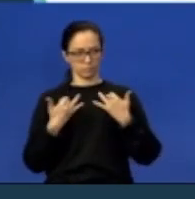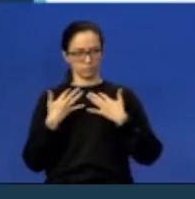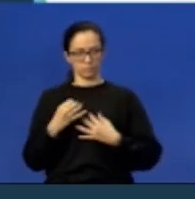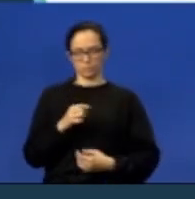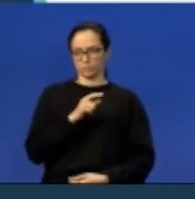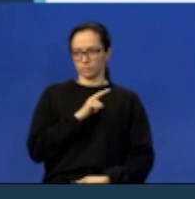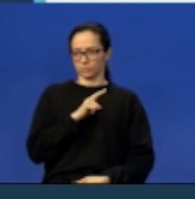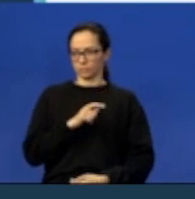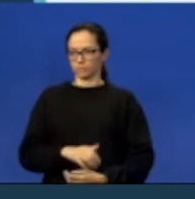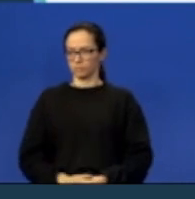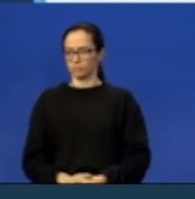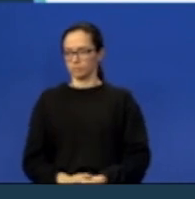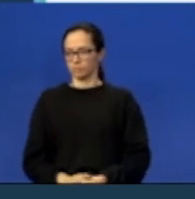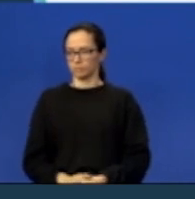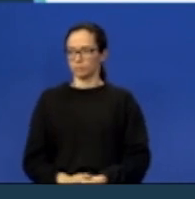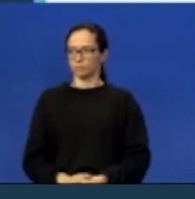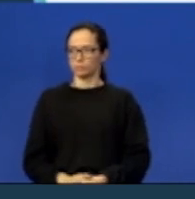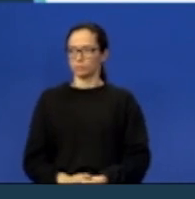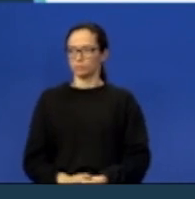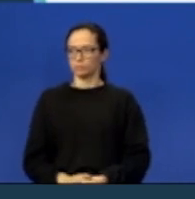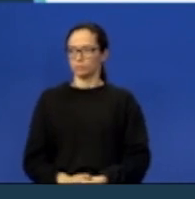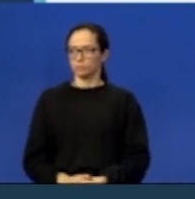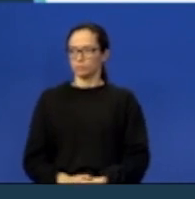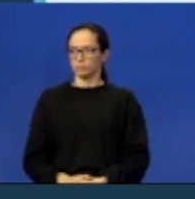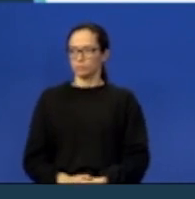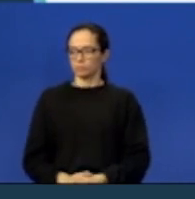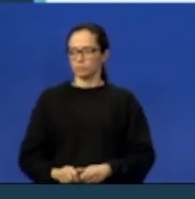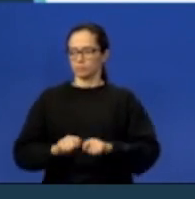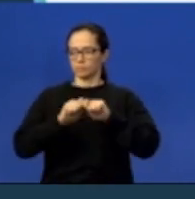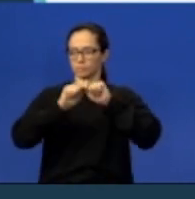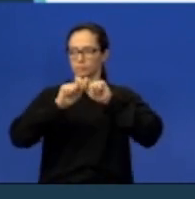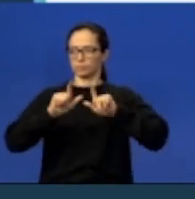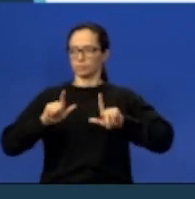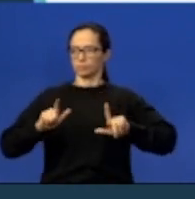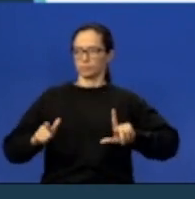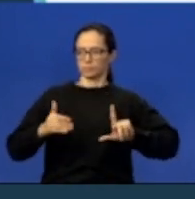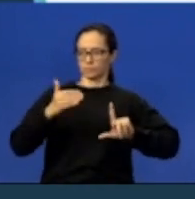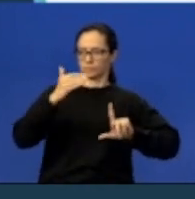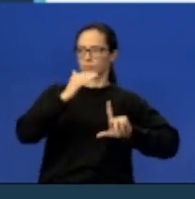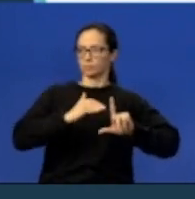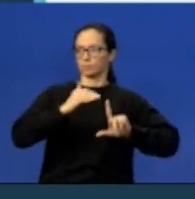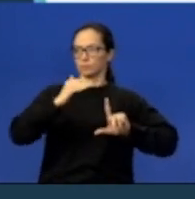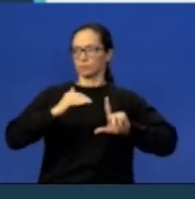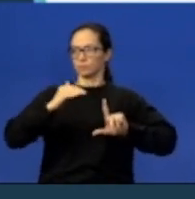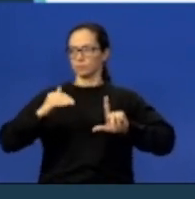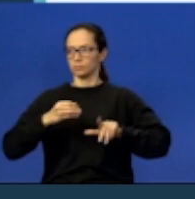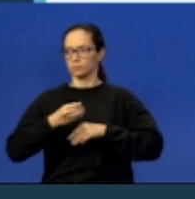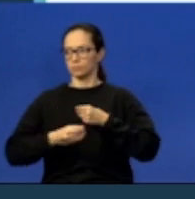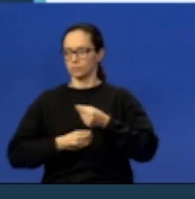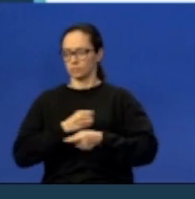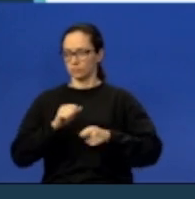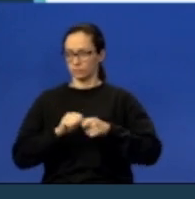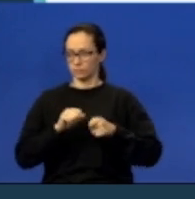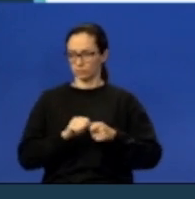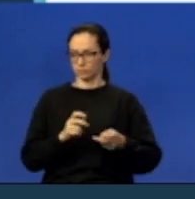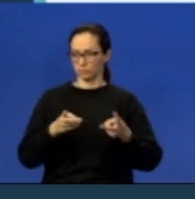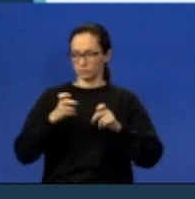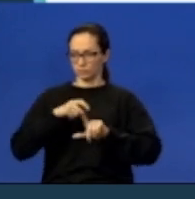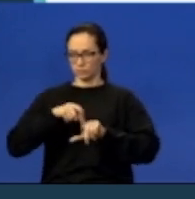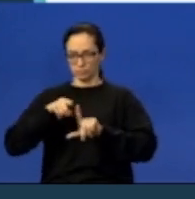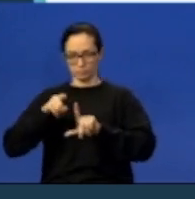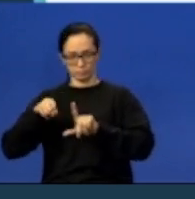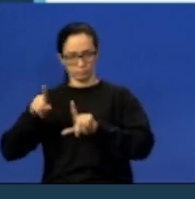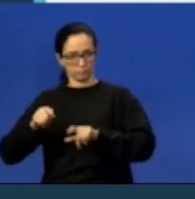gente vai fazer uma análise, vou ensinar para vocês como que a gente faz a análise do registro eletrocardiográfico através desse